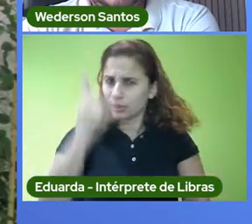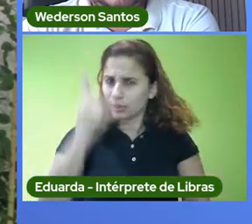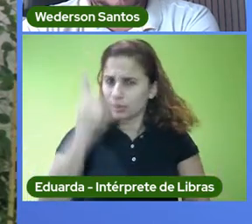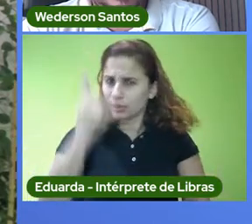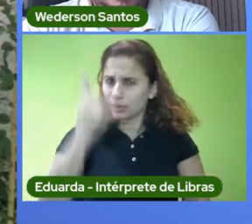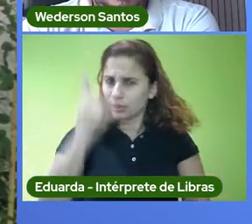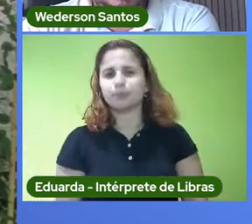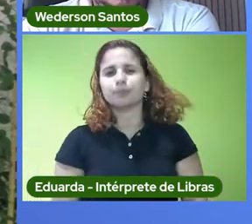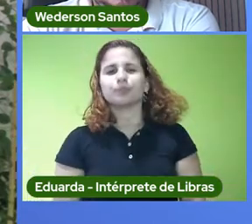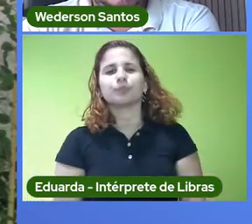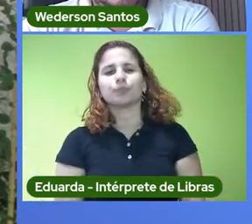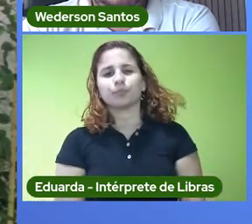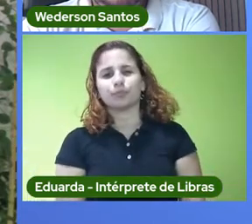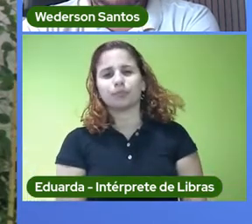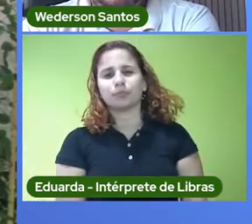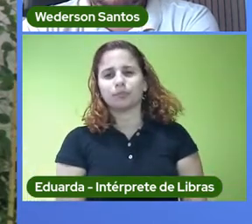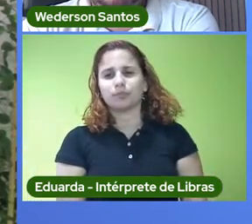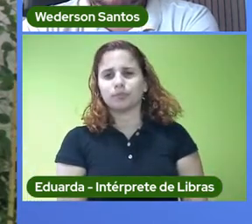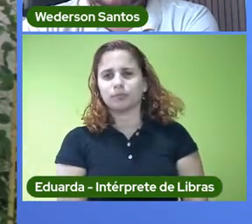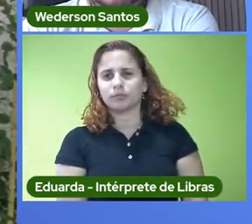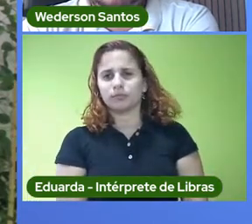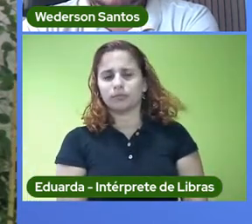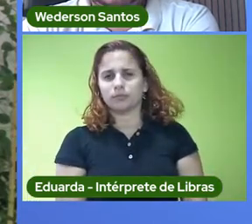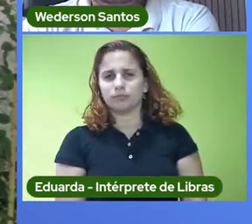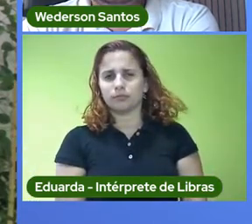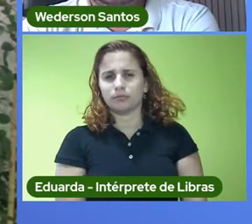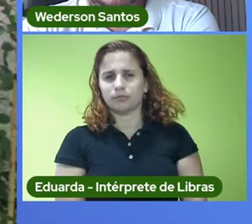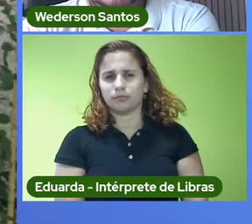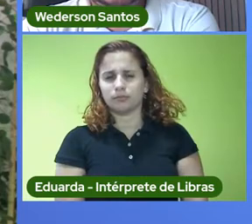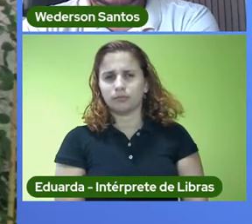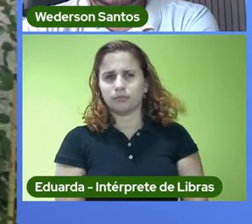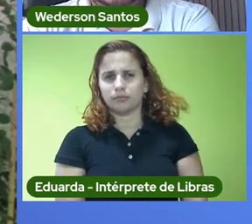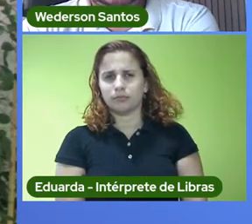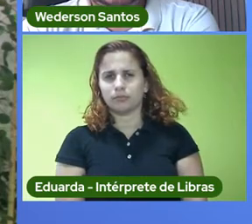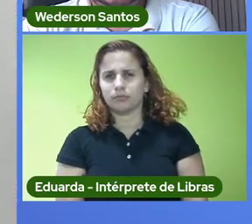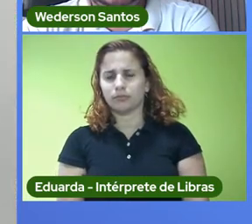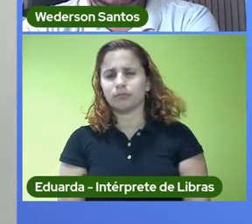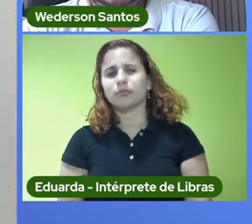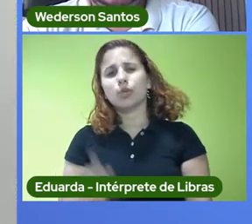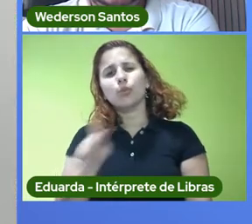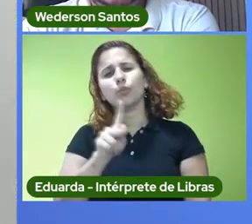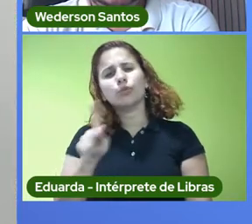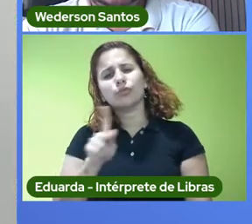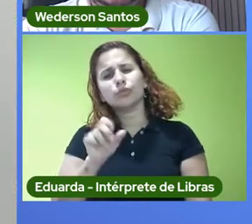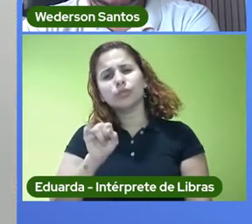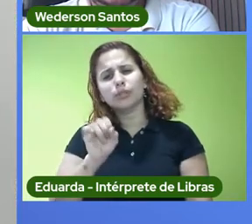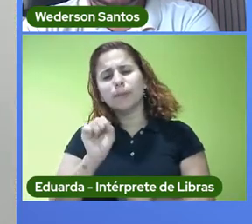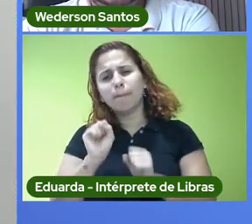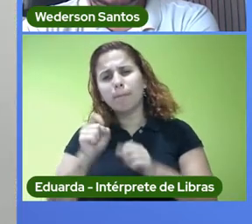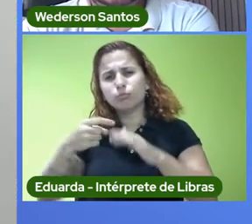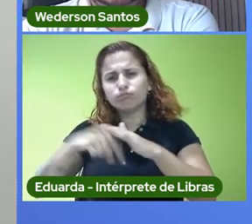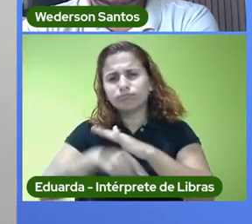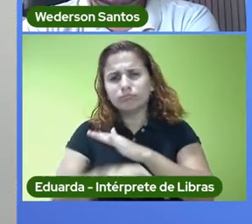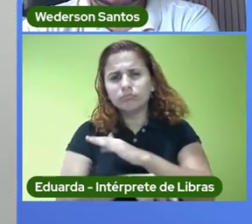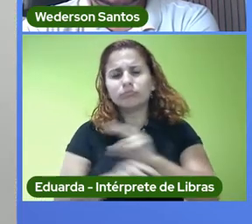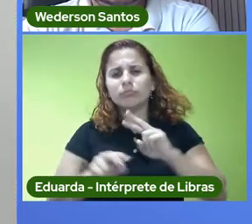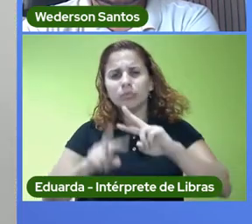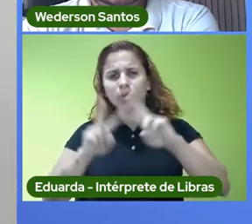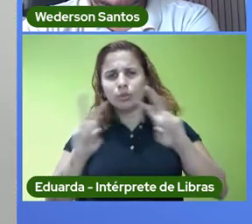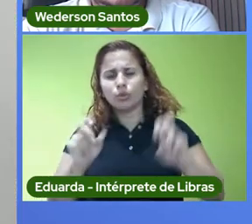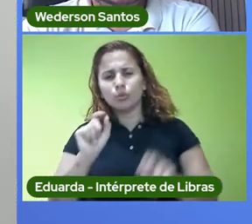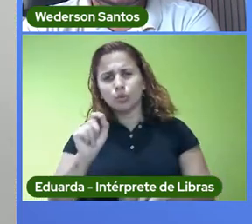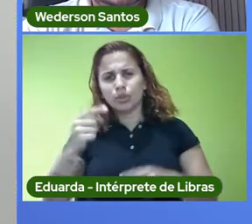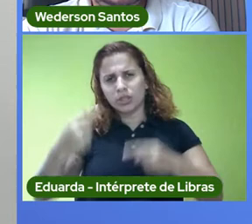É isso. E eu acho que caso, professor, você pudesse até aprofundar um pouquinho, que a gente tem focado muito nessa discussão que Nara